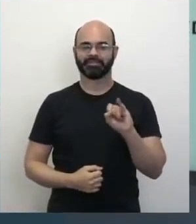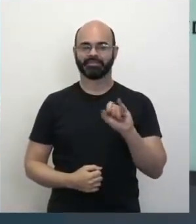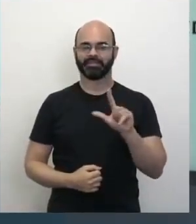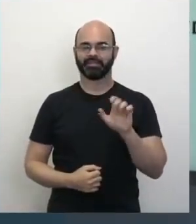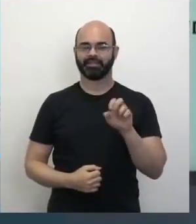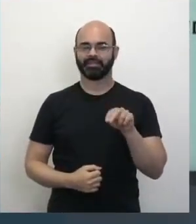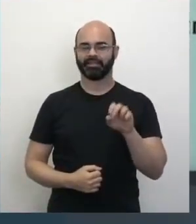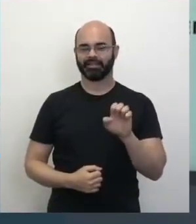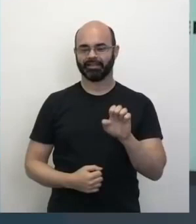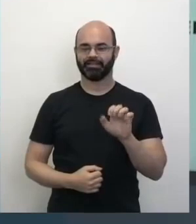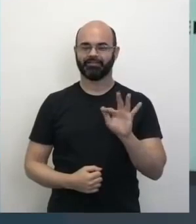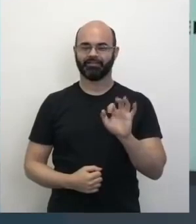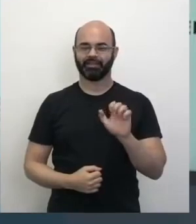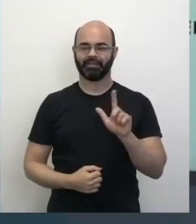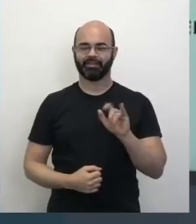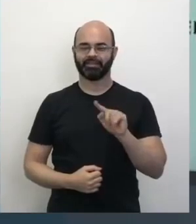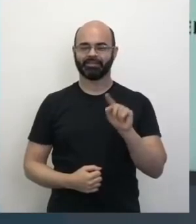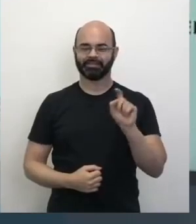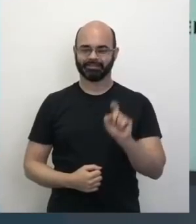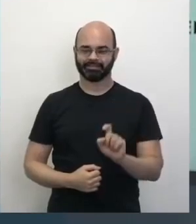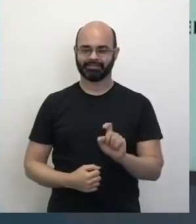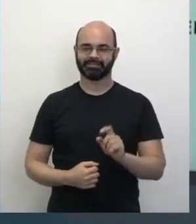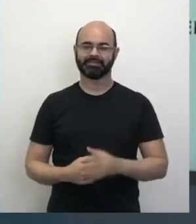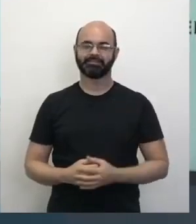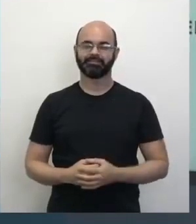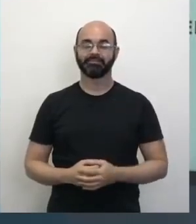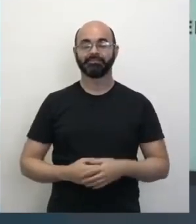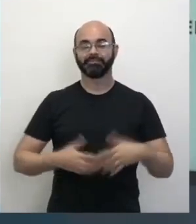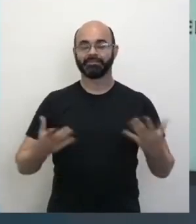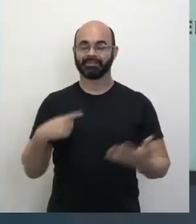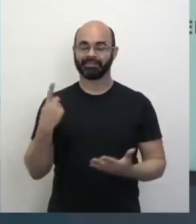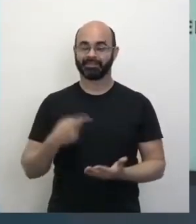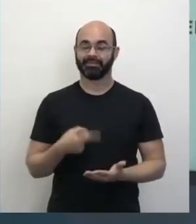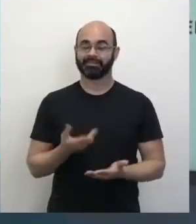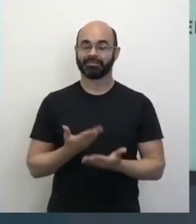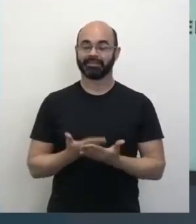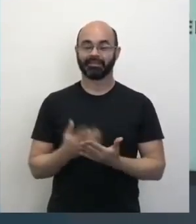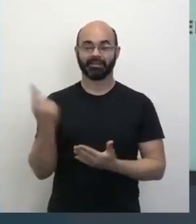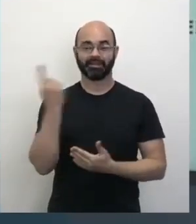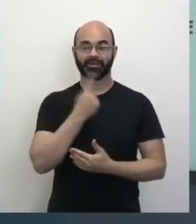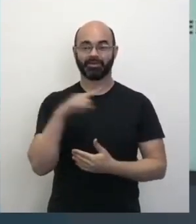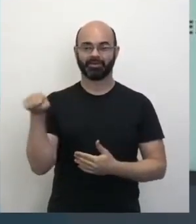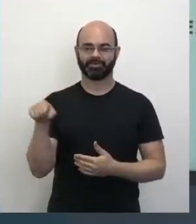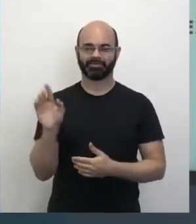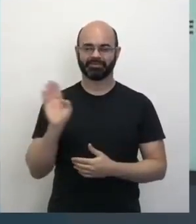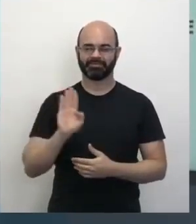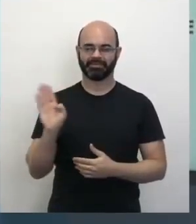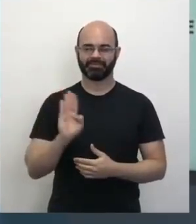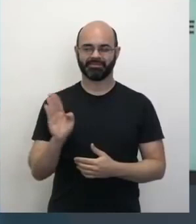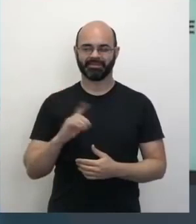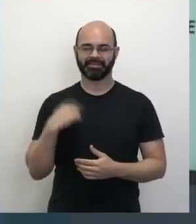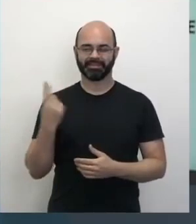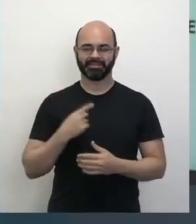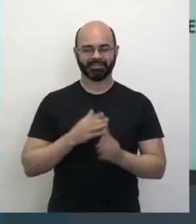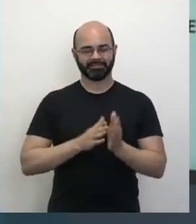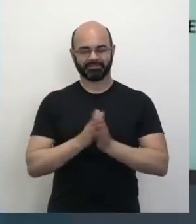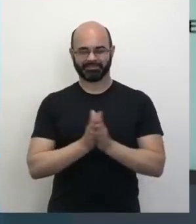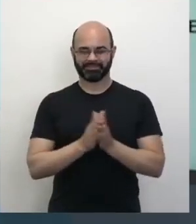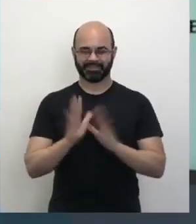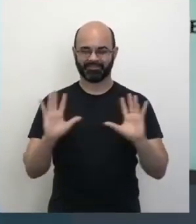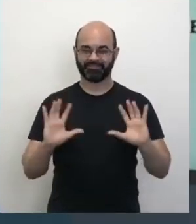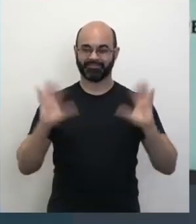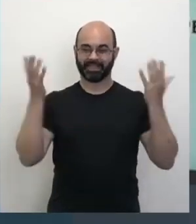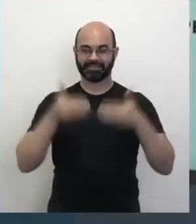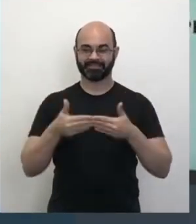Félix e agora nós chegamos aí na última aula do nosso bimestre. Então, assim, meio que no clima de festa aí, criando as